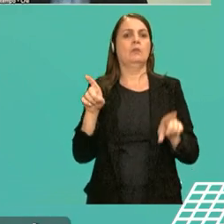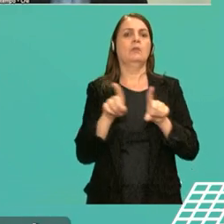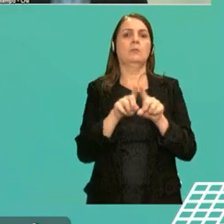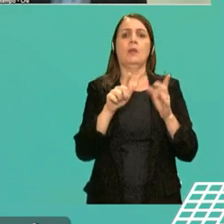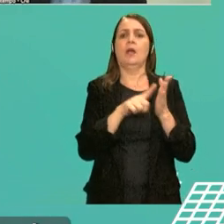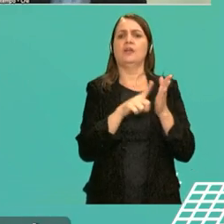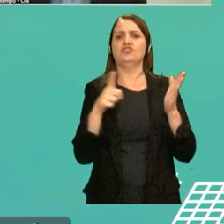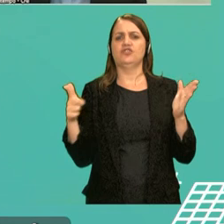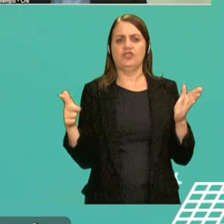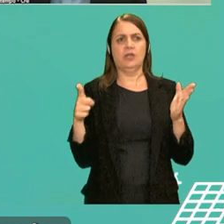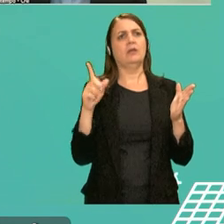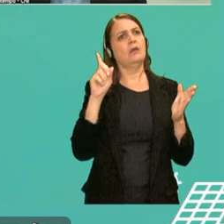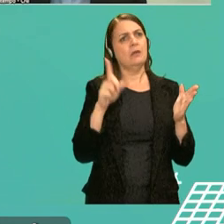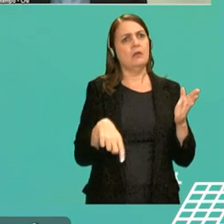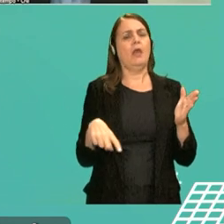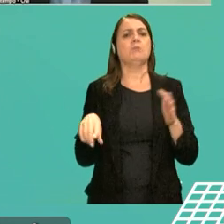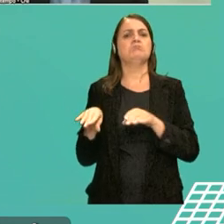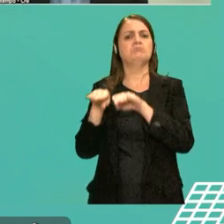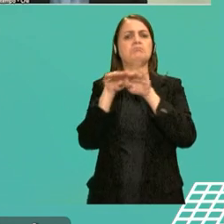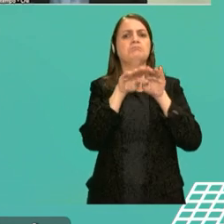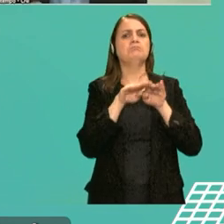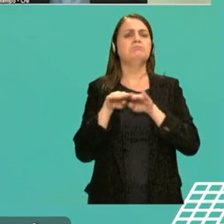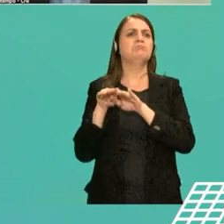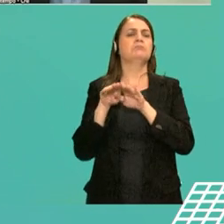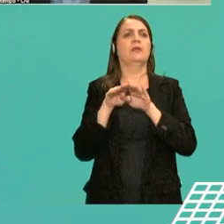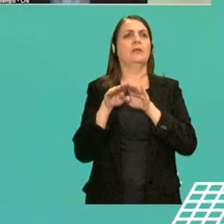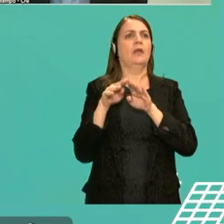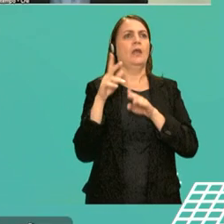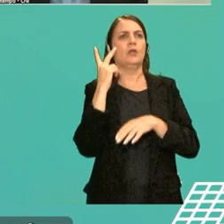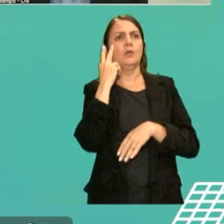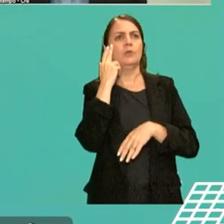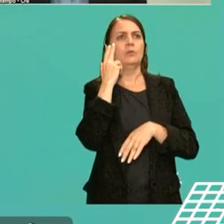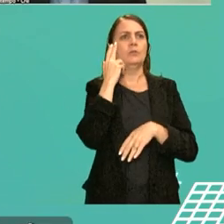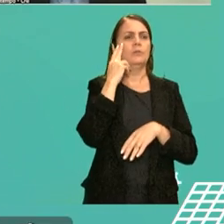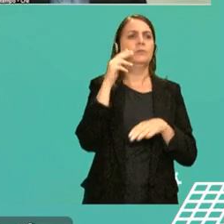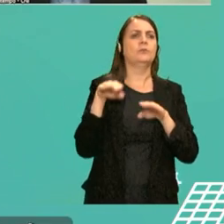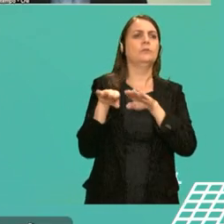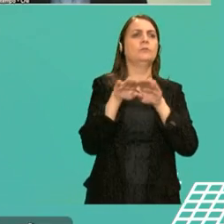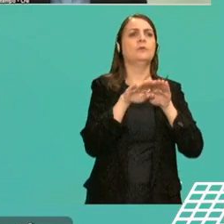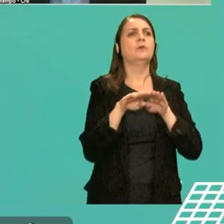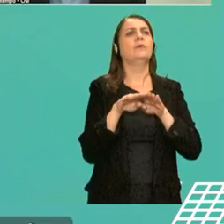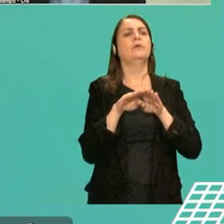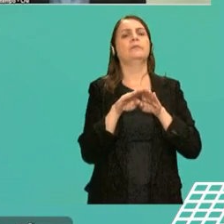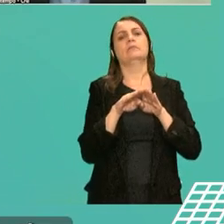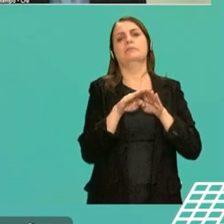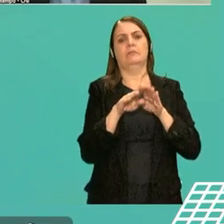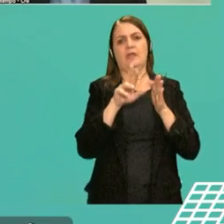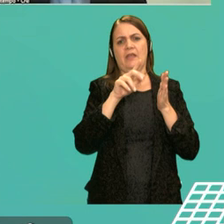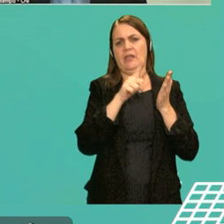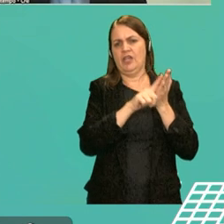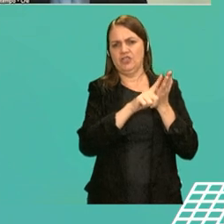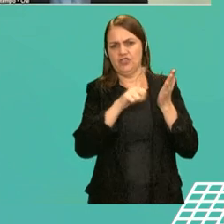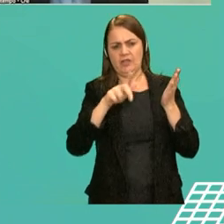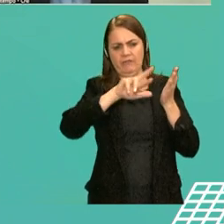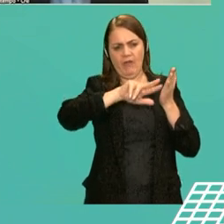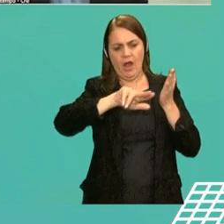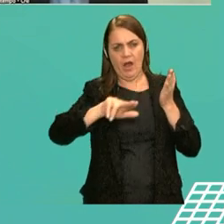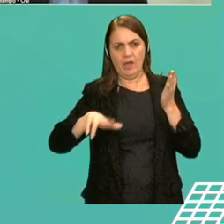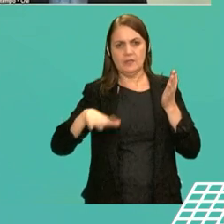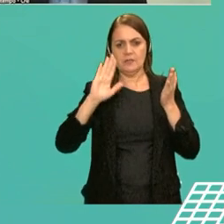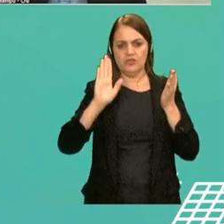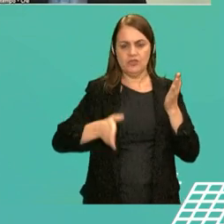comum entre várias agendas, as quais foram citadas aí no início da apresentação, que é a questão